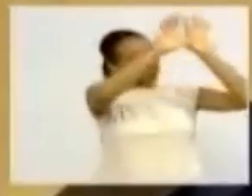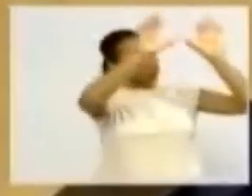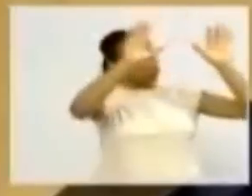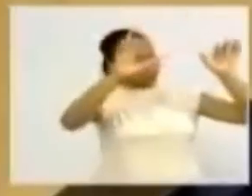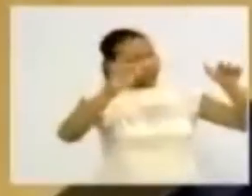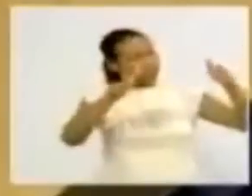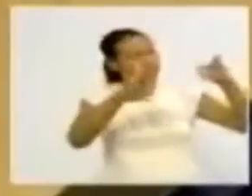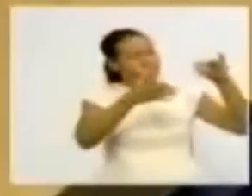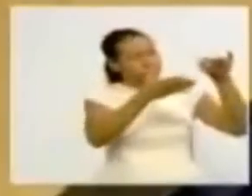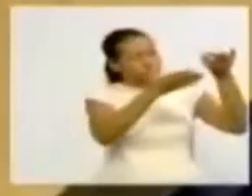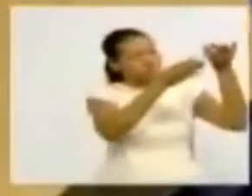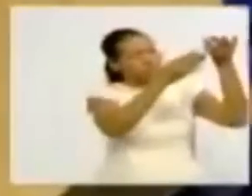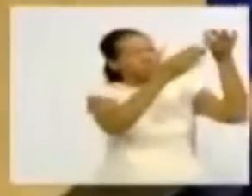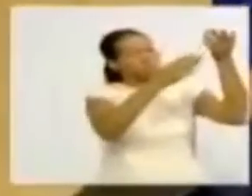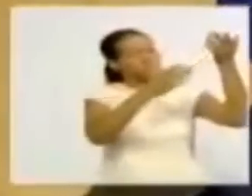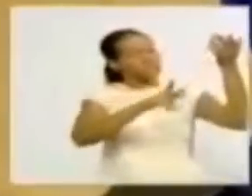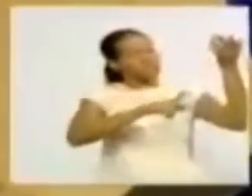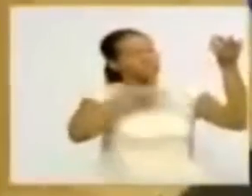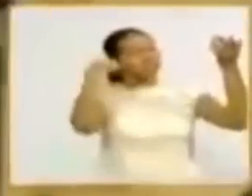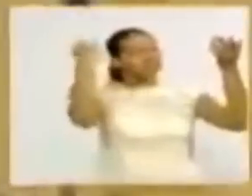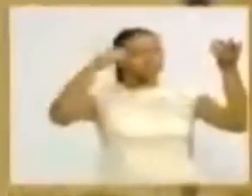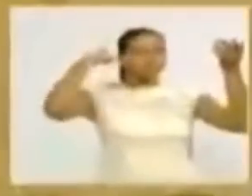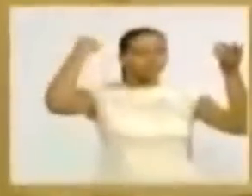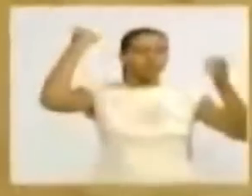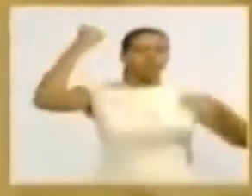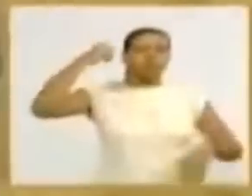sentar. Senta, por favor.